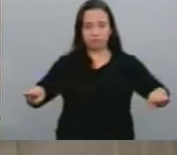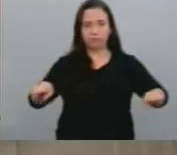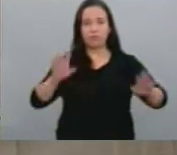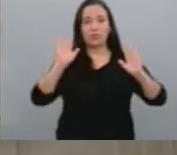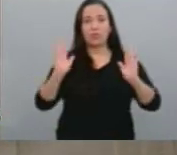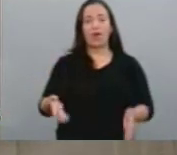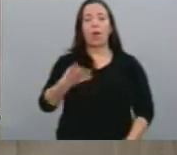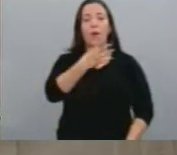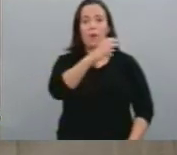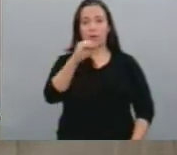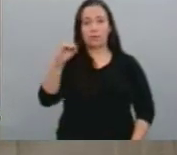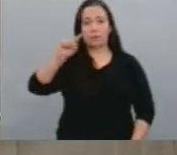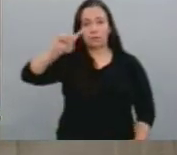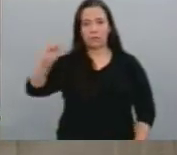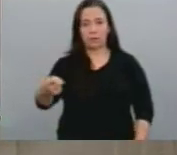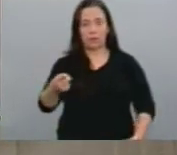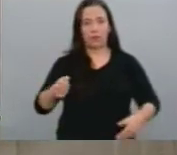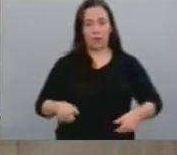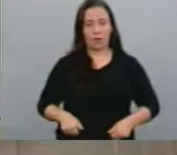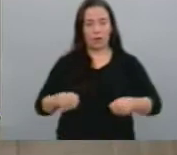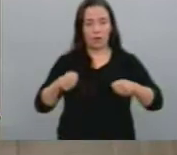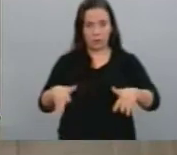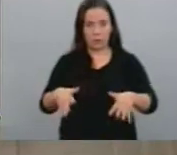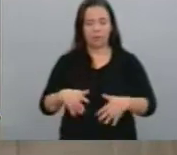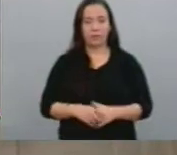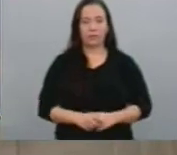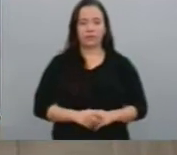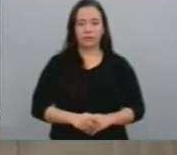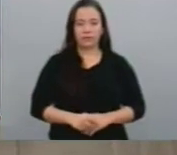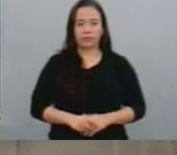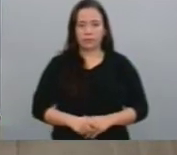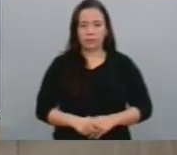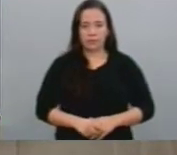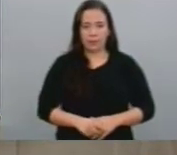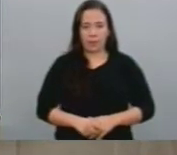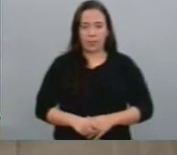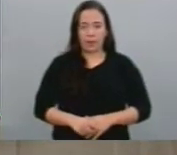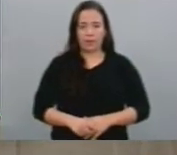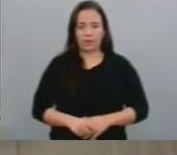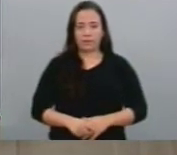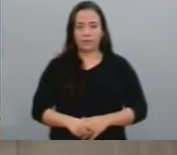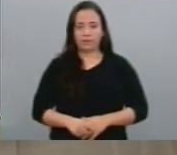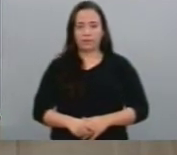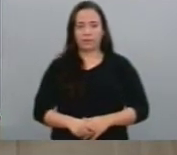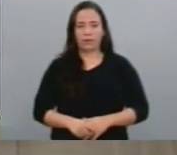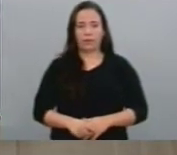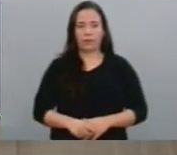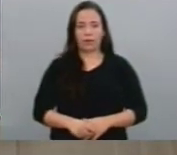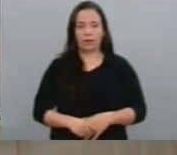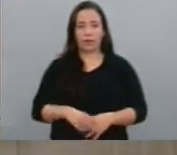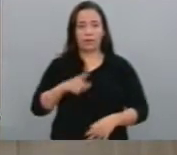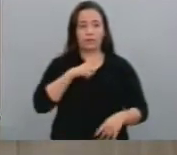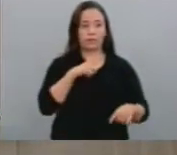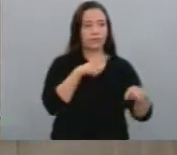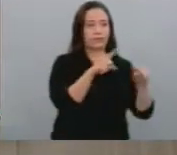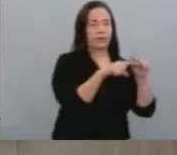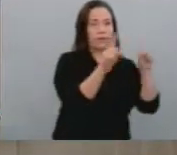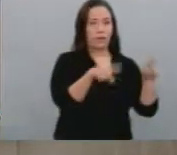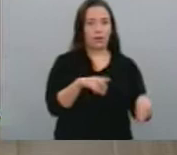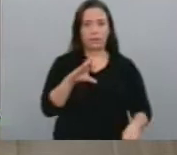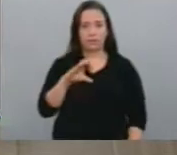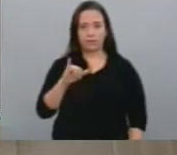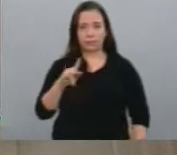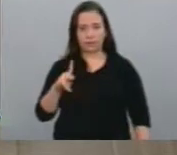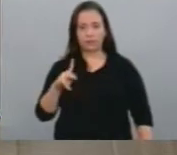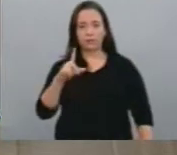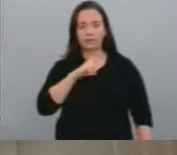milhões de reais, e está no plano diretor do CIP, há em previsão